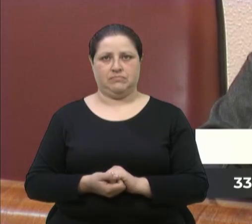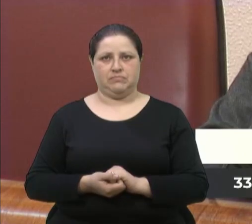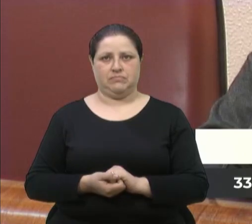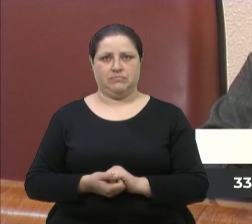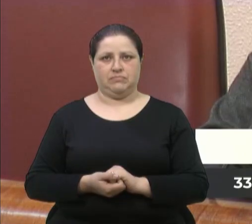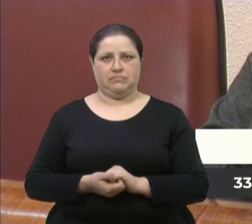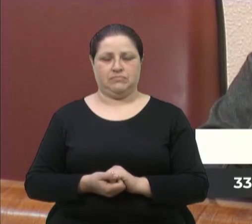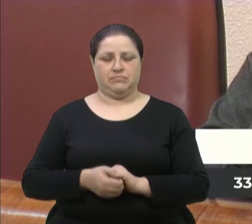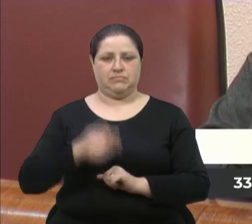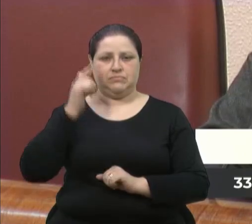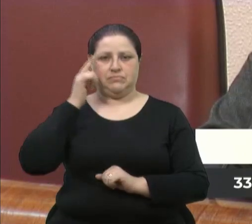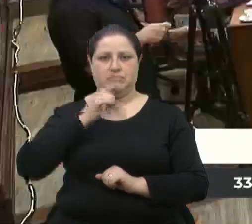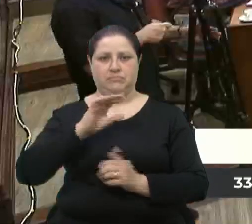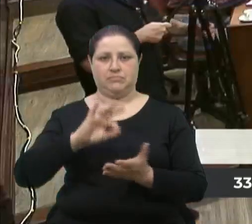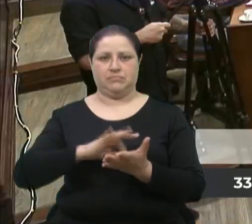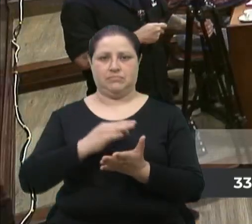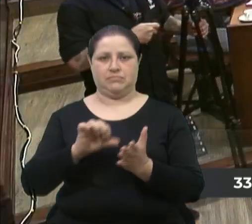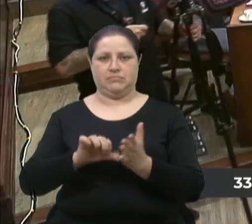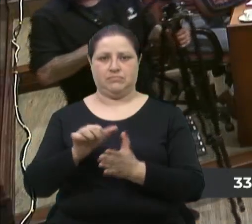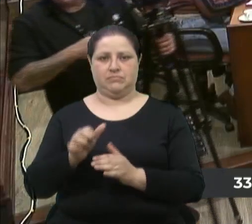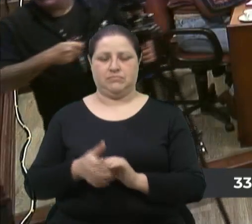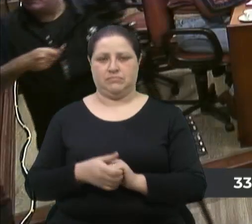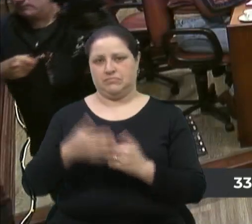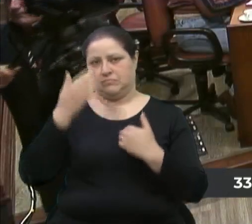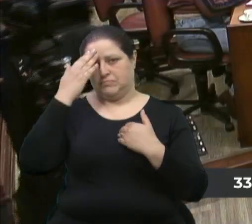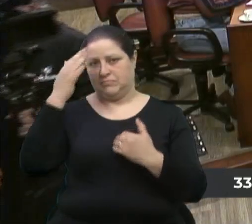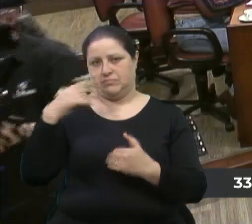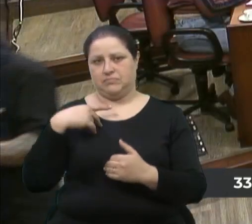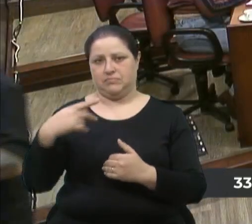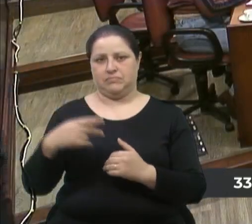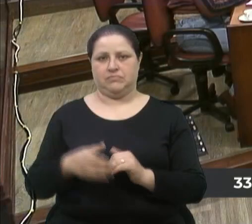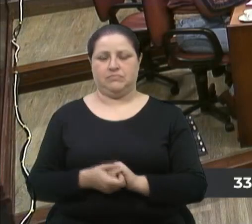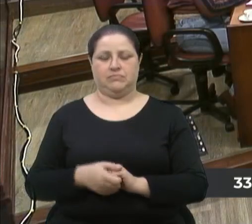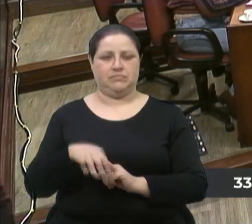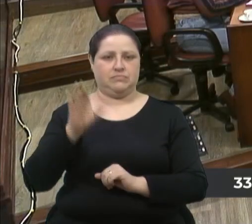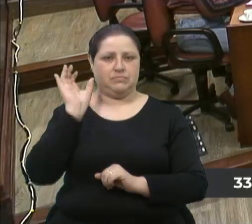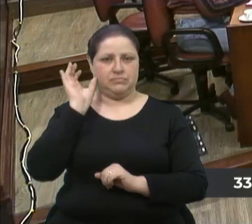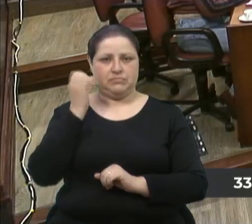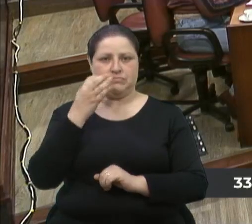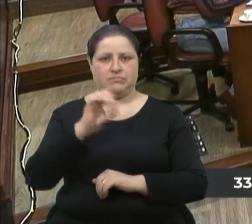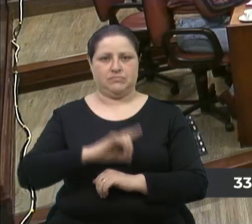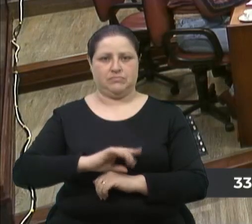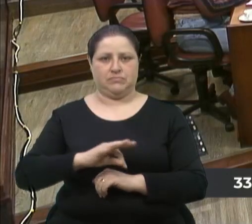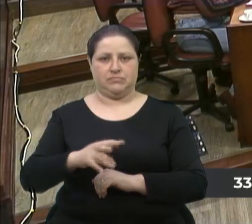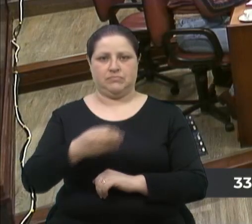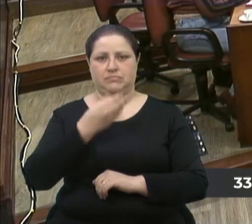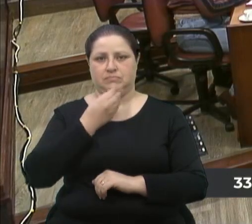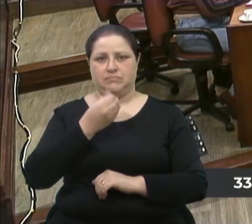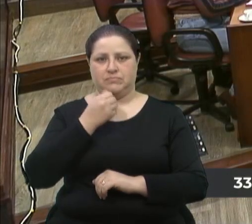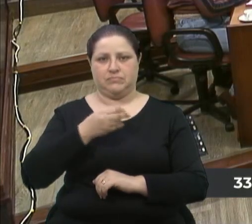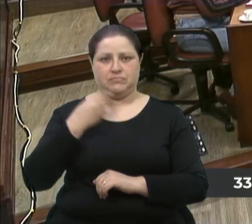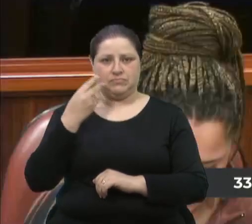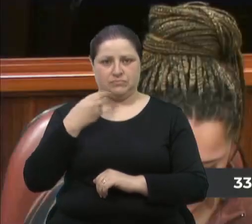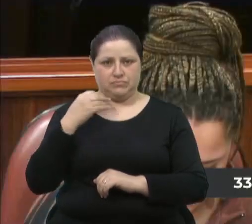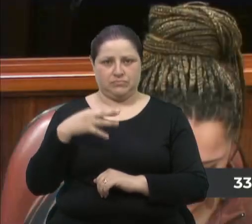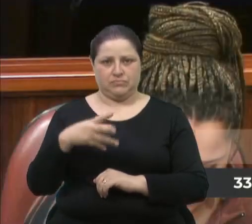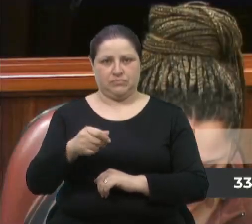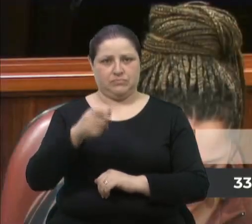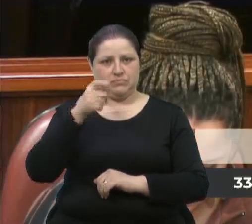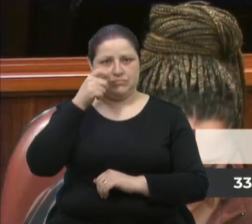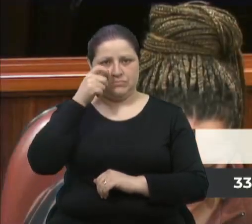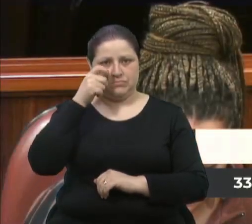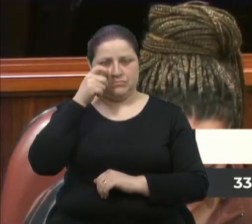Lucas Caranheto. Obrigado, presidente Cadori. Bom dia, vereadoras, vereadores, as pessoas que nos